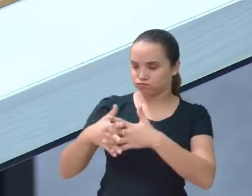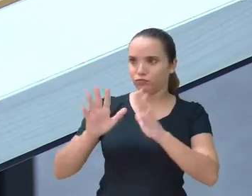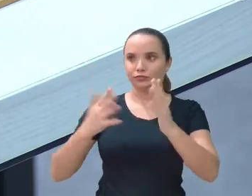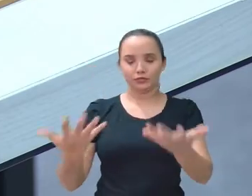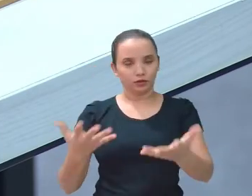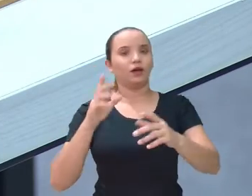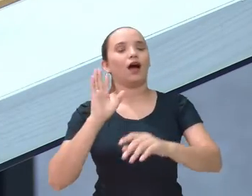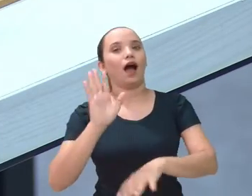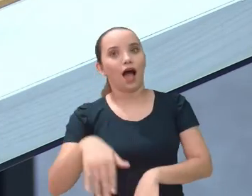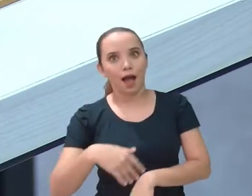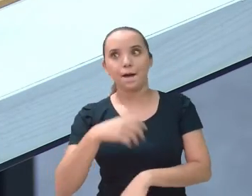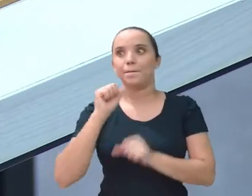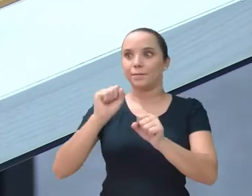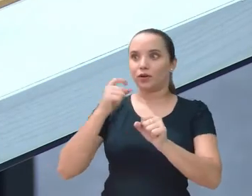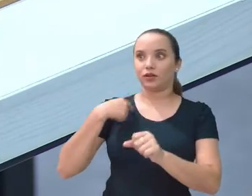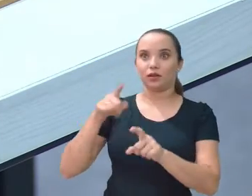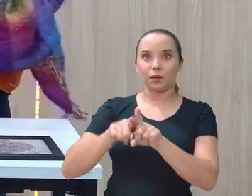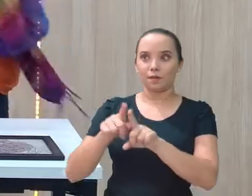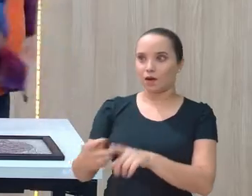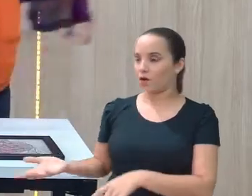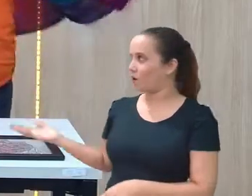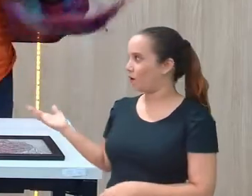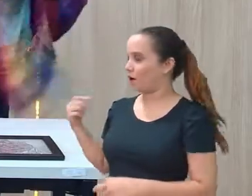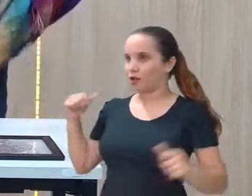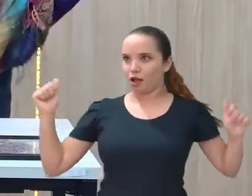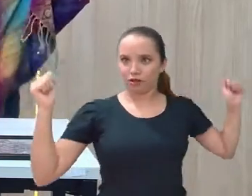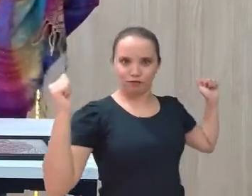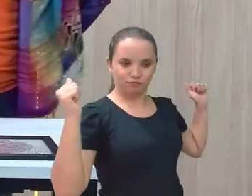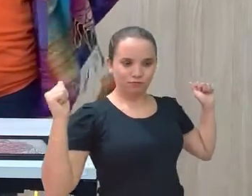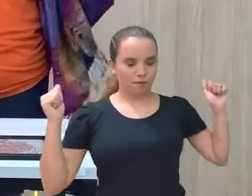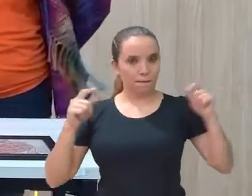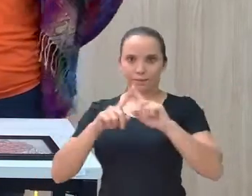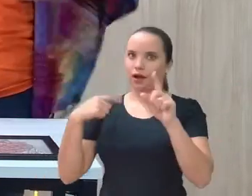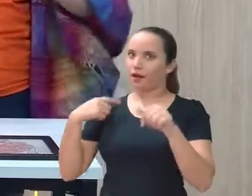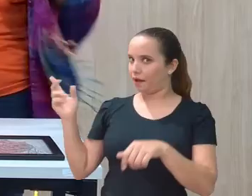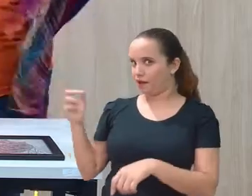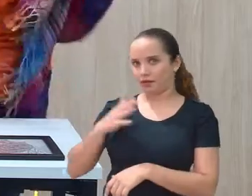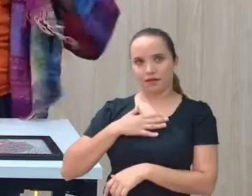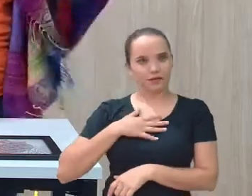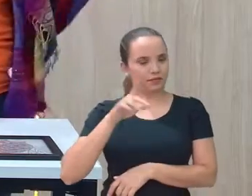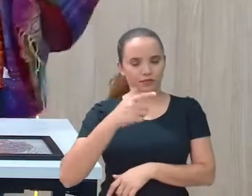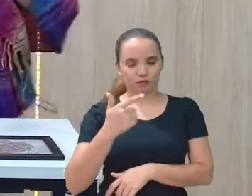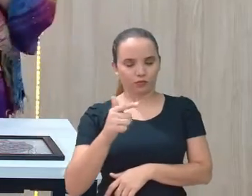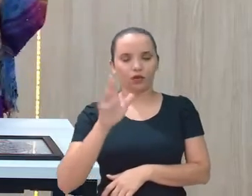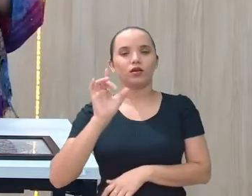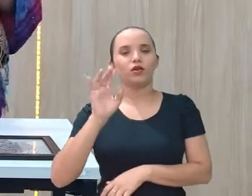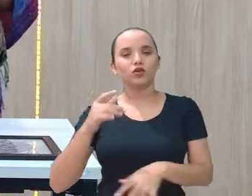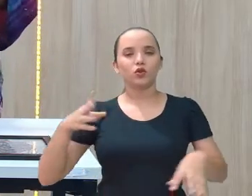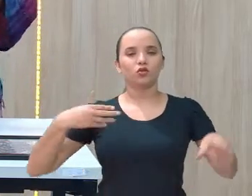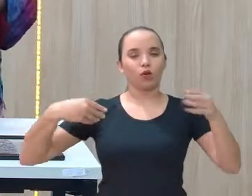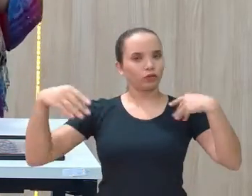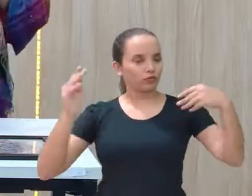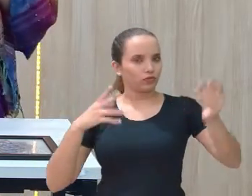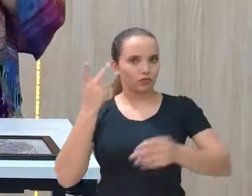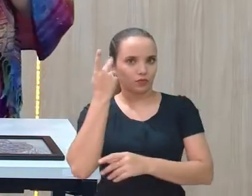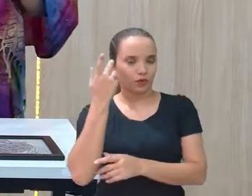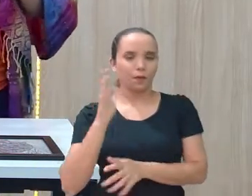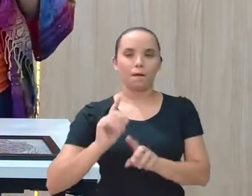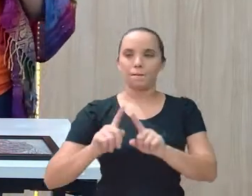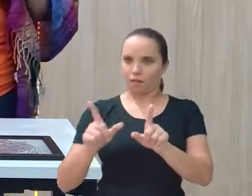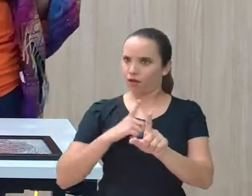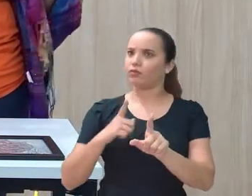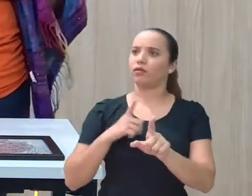lá. Sim, e nessas coisinhas aqui também, mas essa não tá não, tá, gente? Essa é só tecido mesmo, tal. Mas também